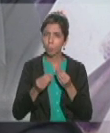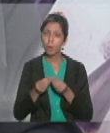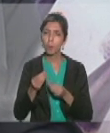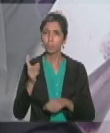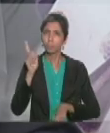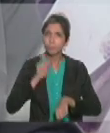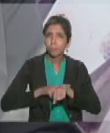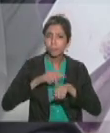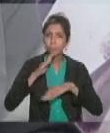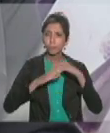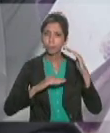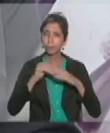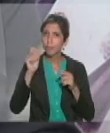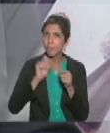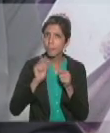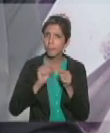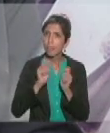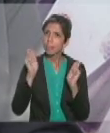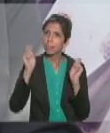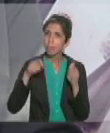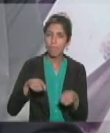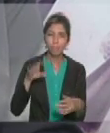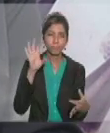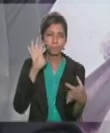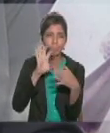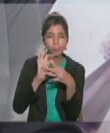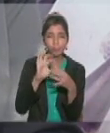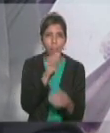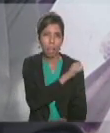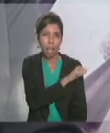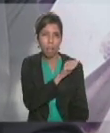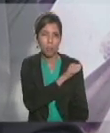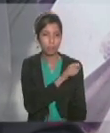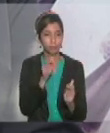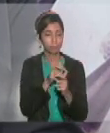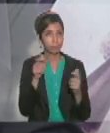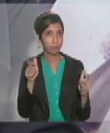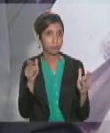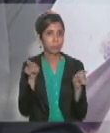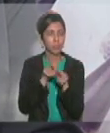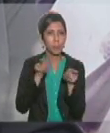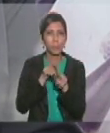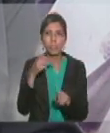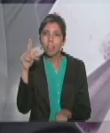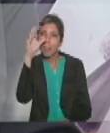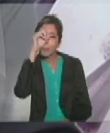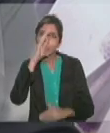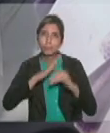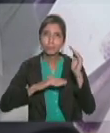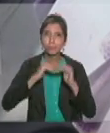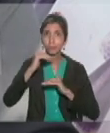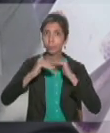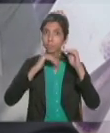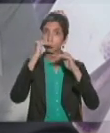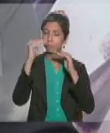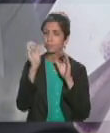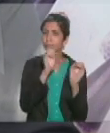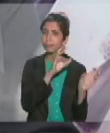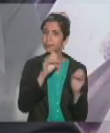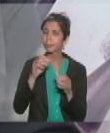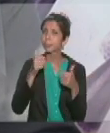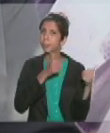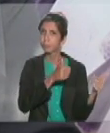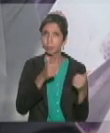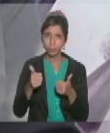forma, na prática, os professores podem ampliar a conexão com os alunos, potencializar seu aprendizado e promover uma